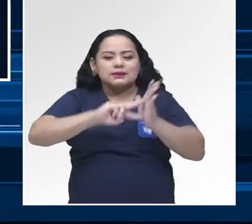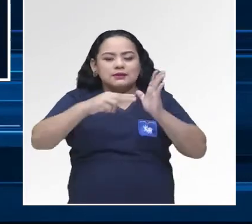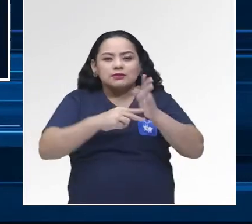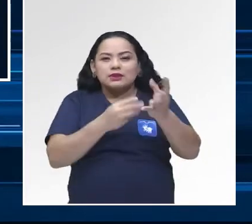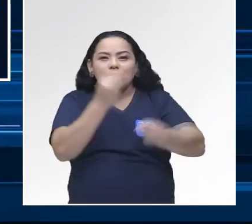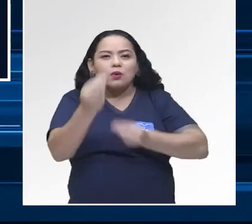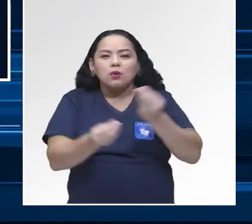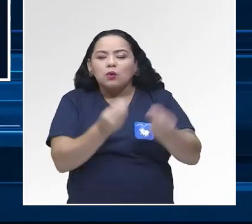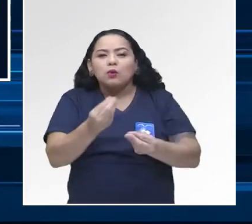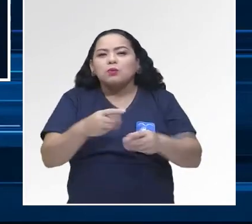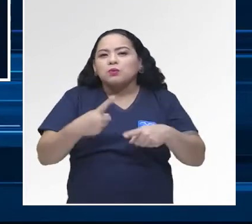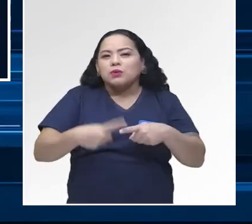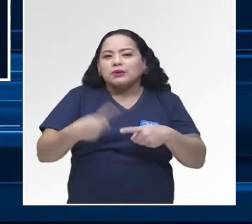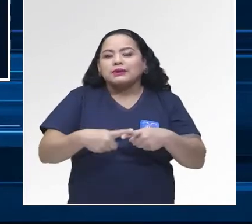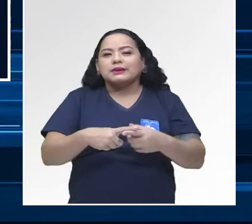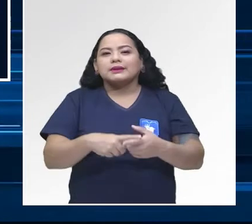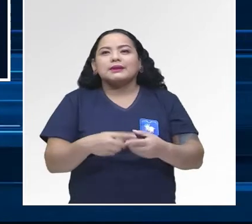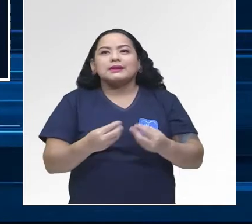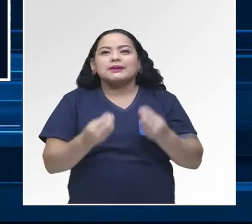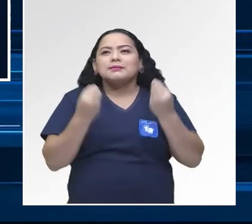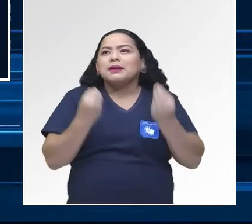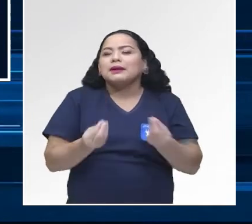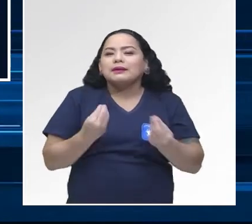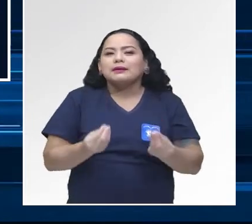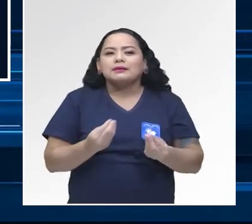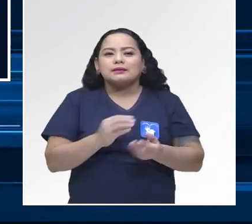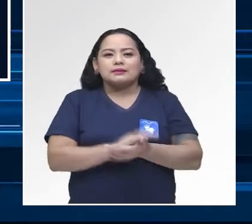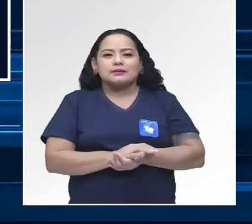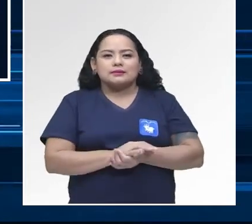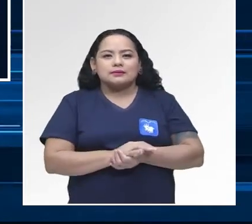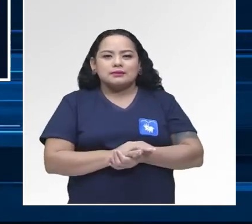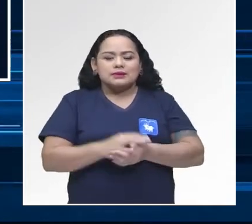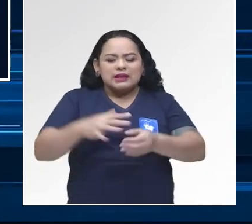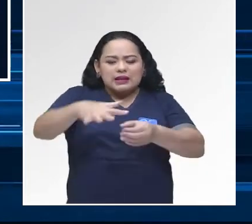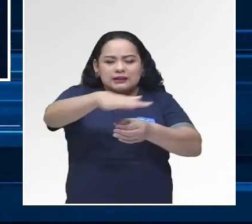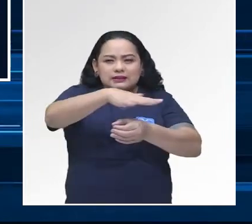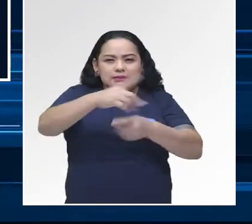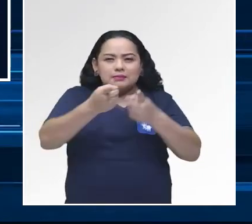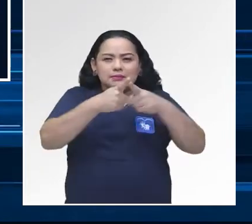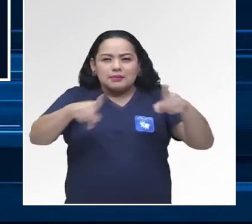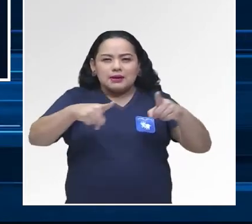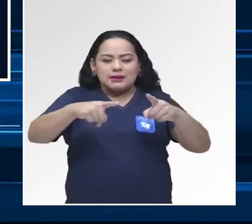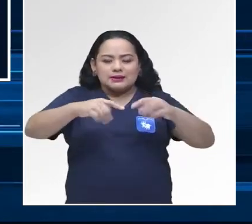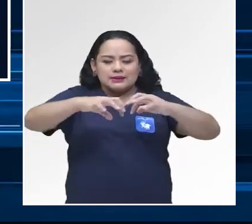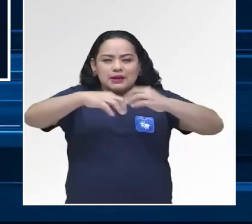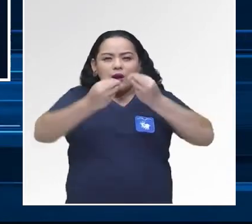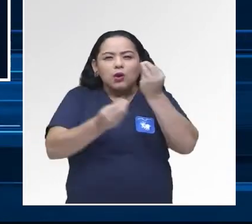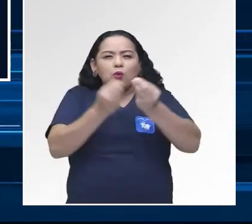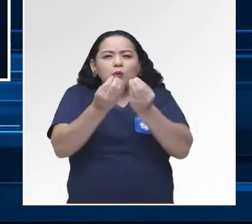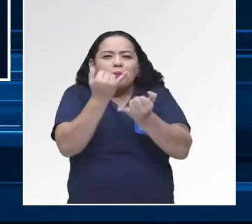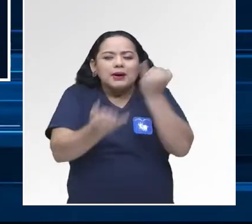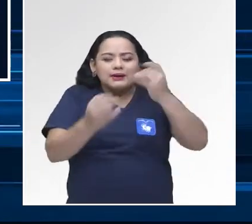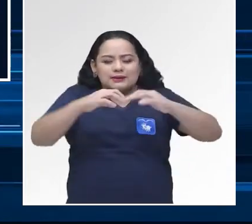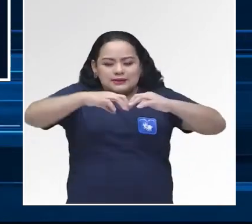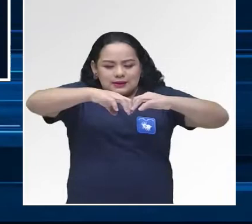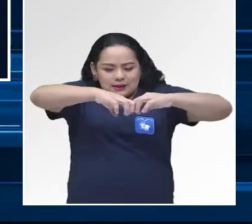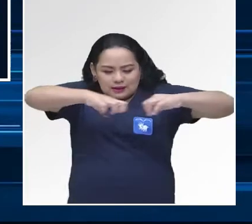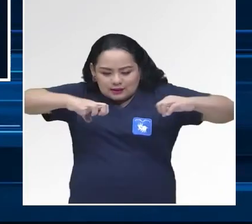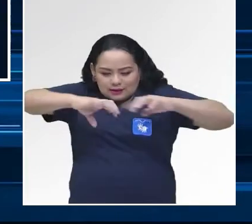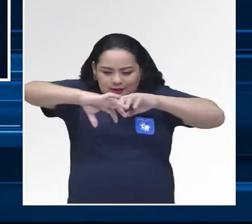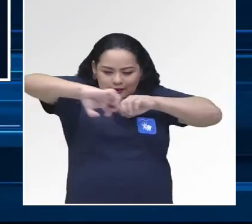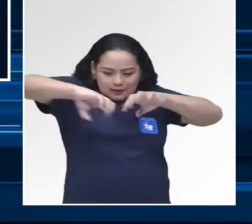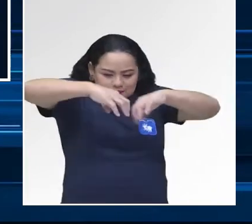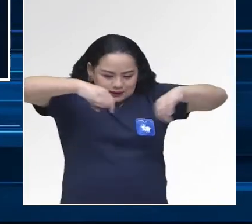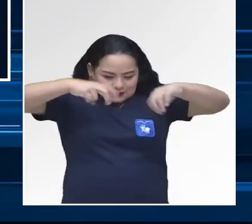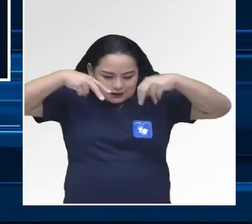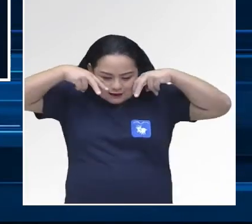né? Não só o que tem aqui em cima, só a tampa, mas ela quer abrir e ver o que tem lá dentro, entenderam?